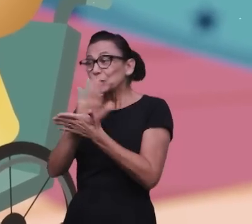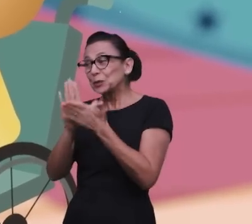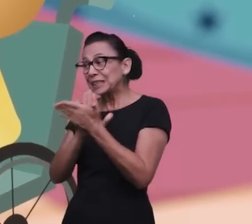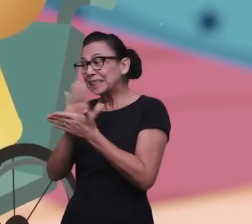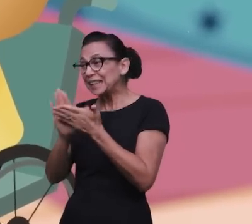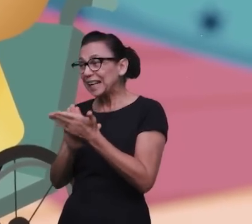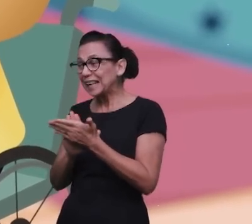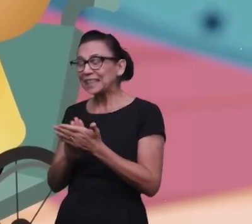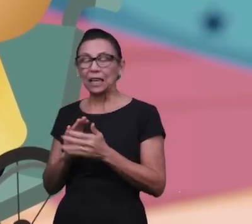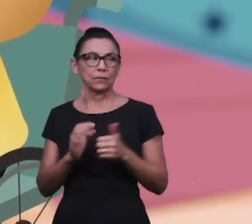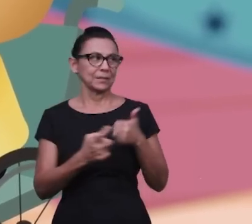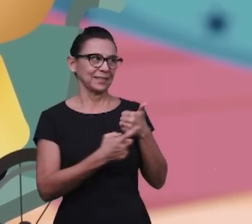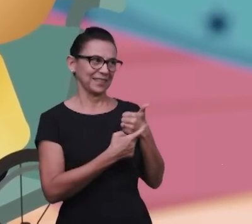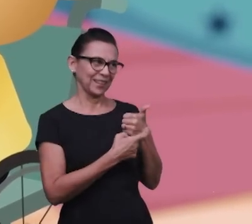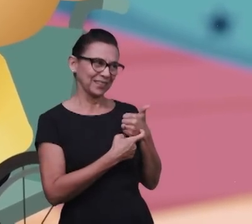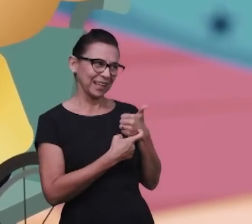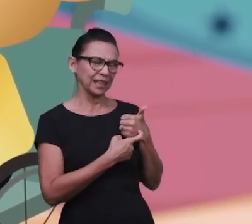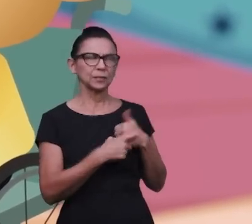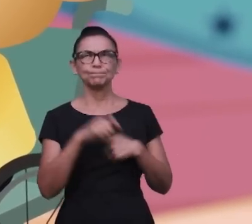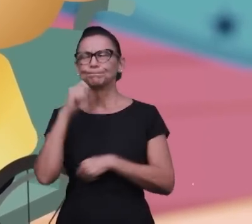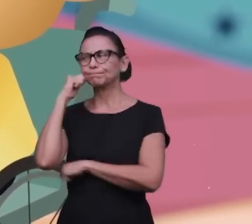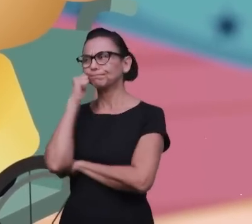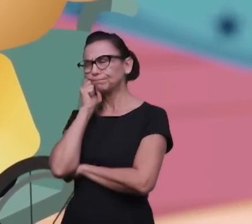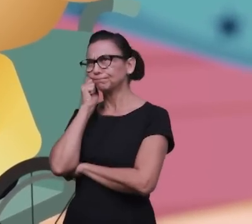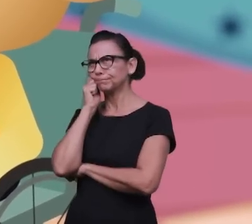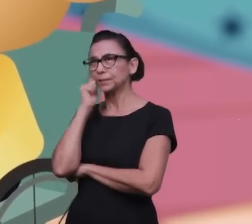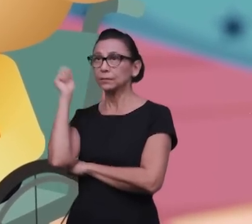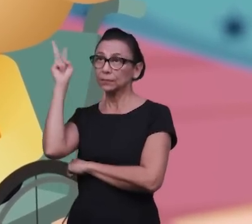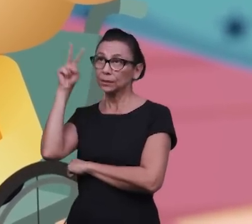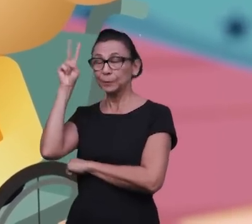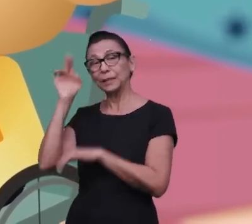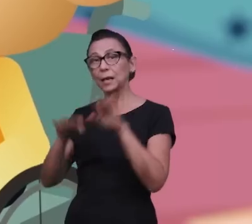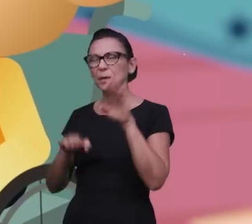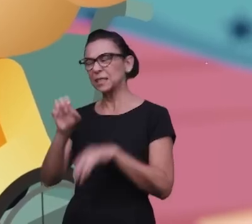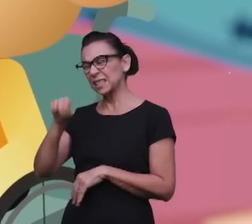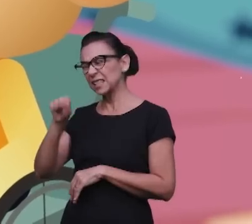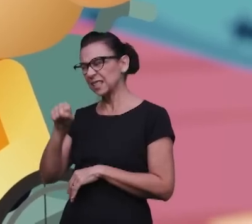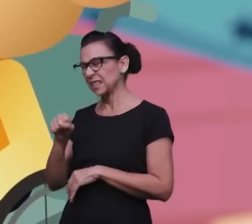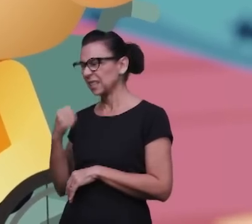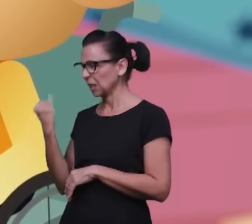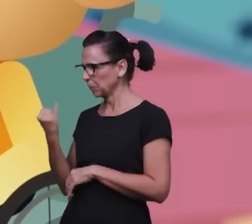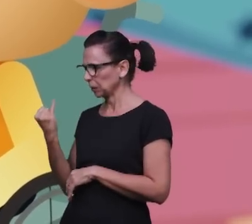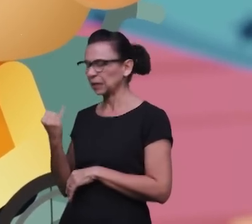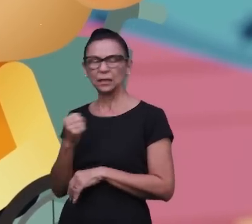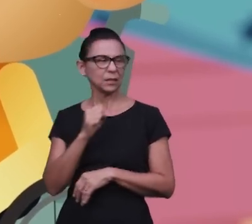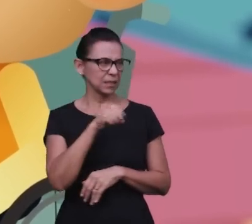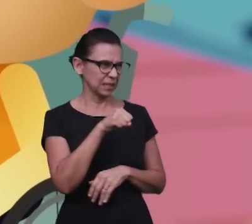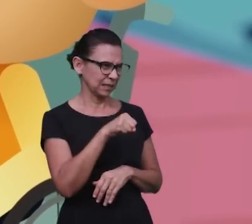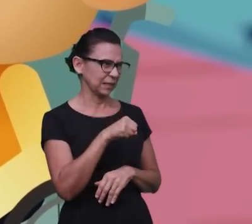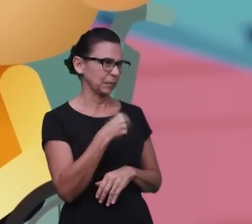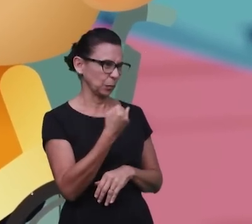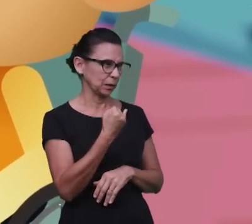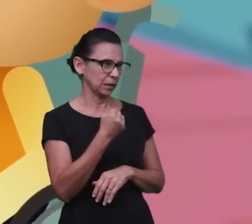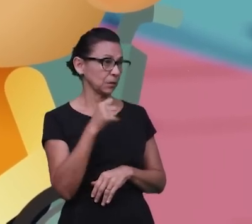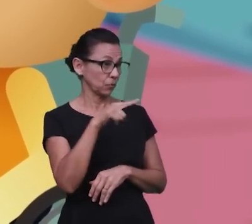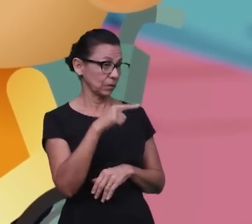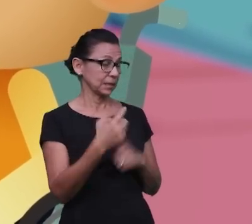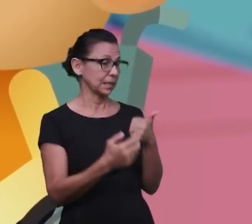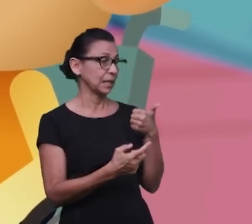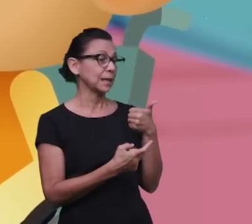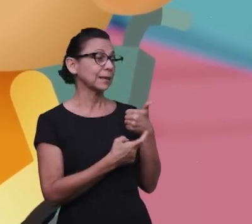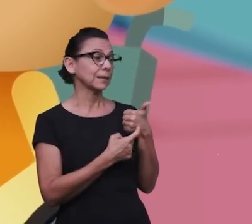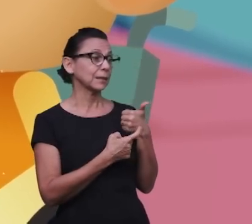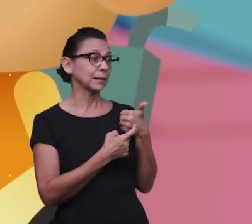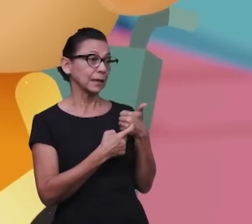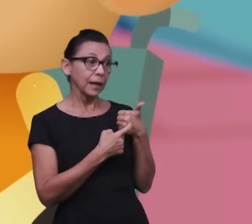o seu like em todos eles, né? Quando me lembro, sim. Isso é mesmo importante? Muito importante. Sabia que ao dar o seu like